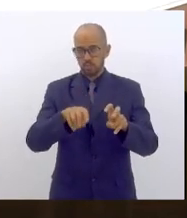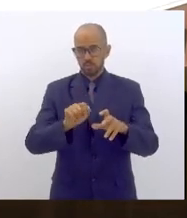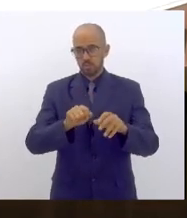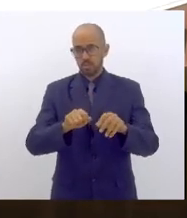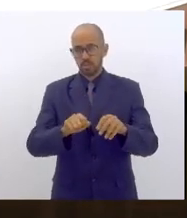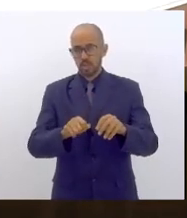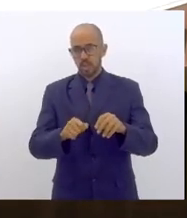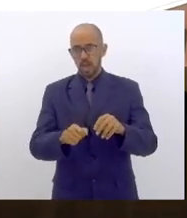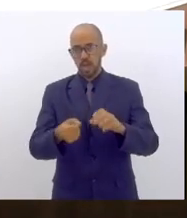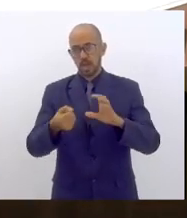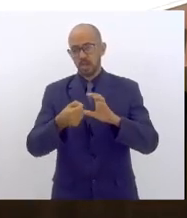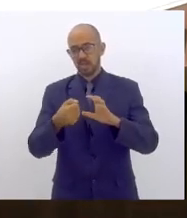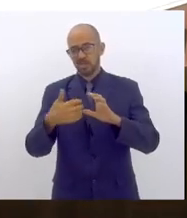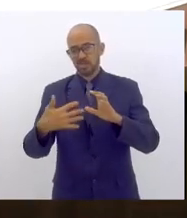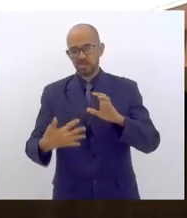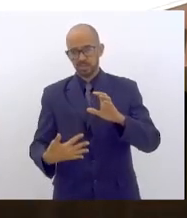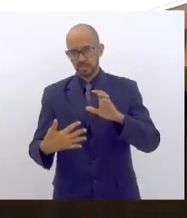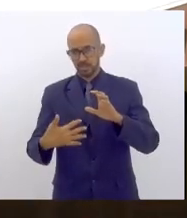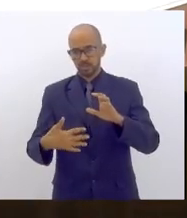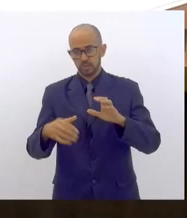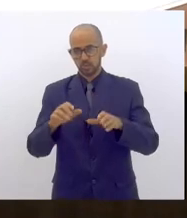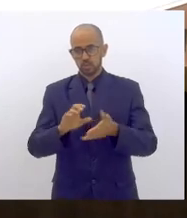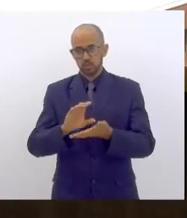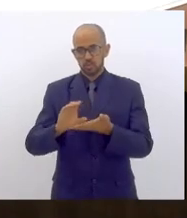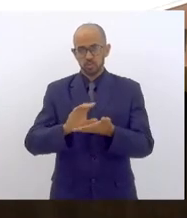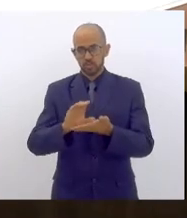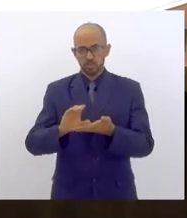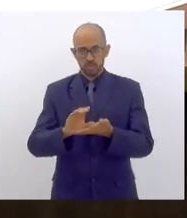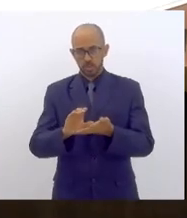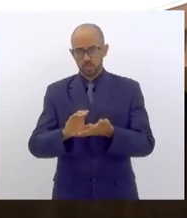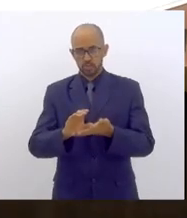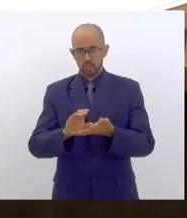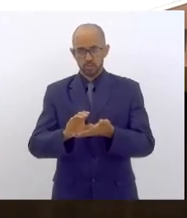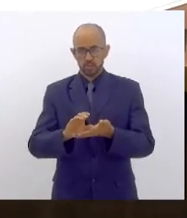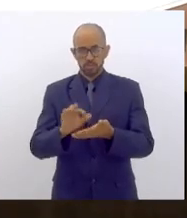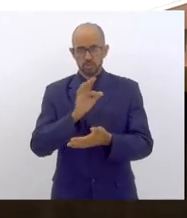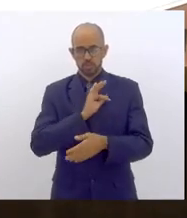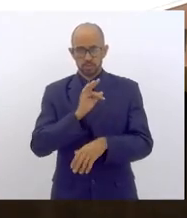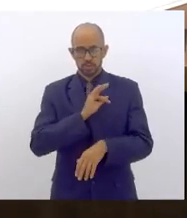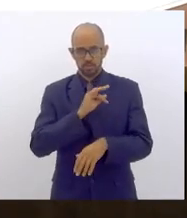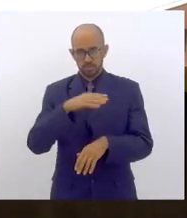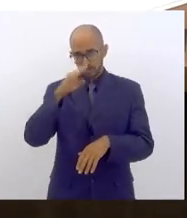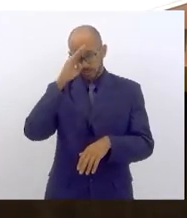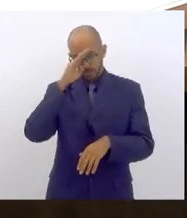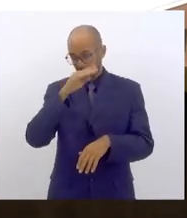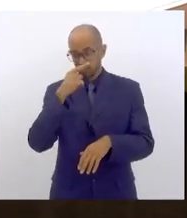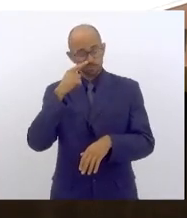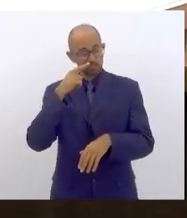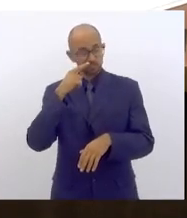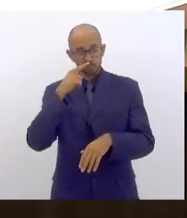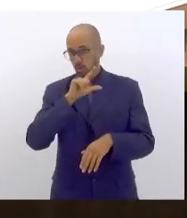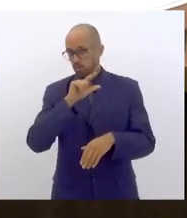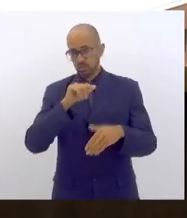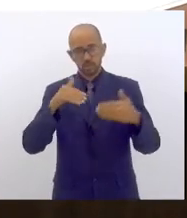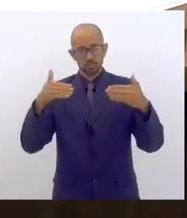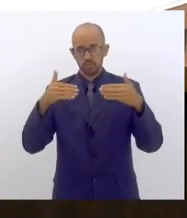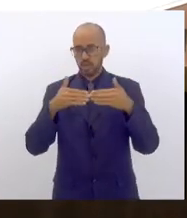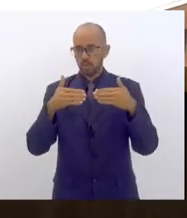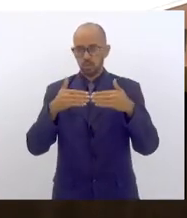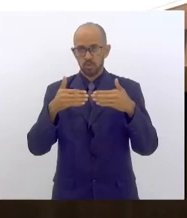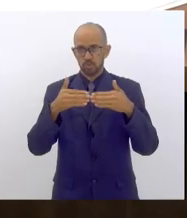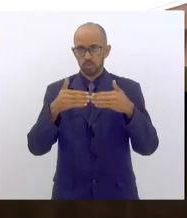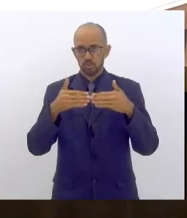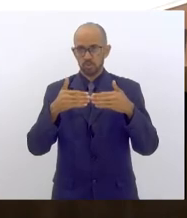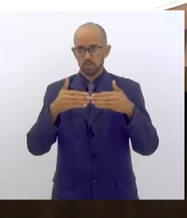composição dos conselhos disciplinares no âmbito da Polícia Militar, não houve acordo. Eu não dei o